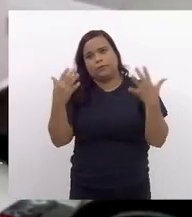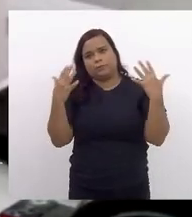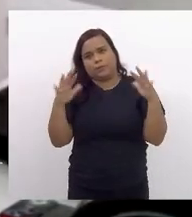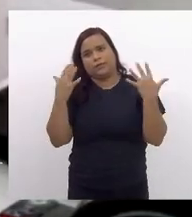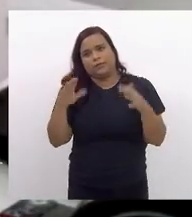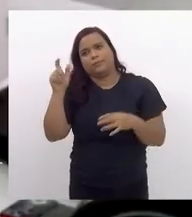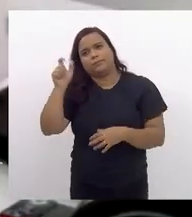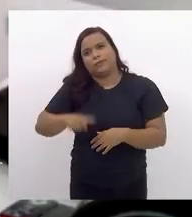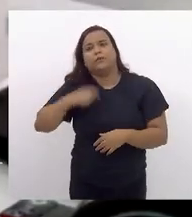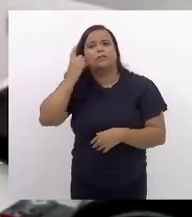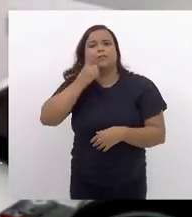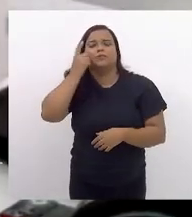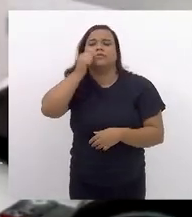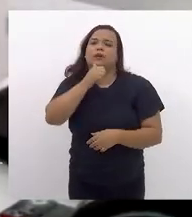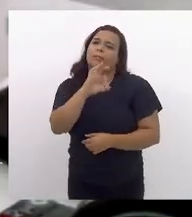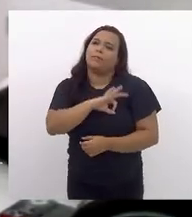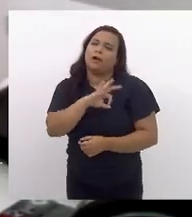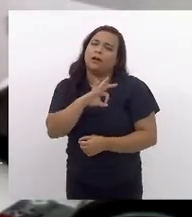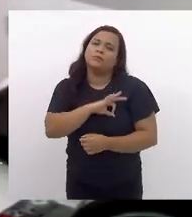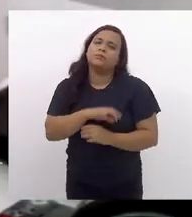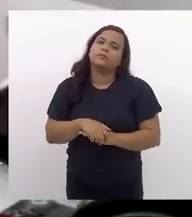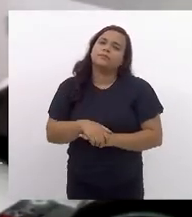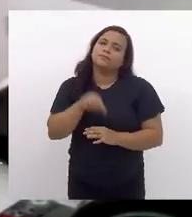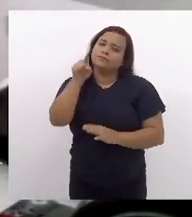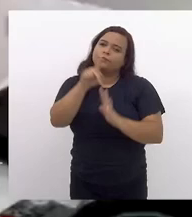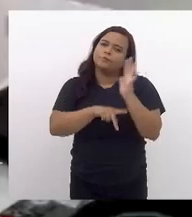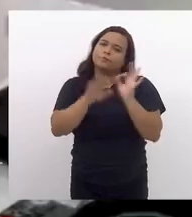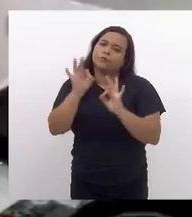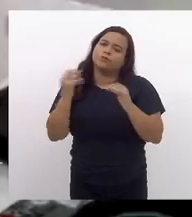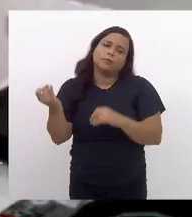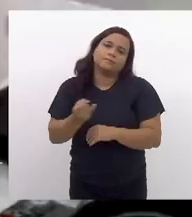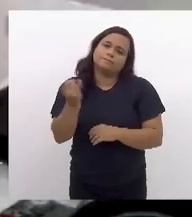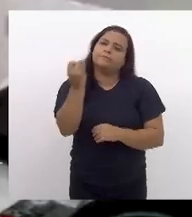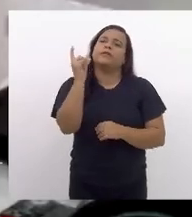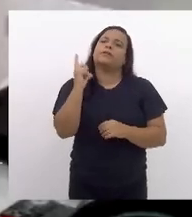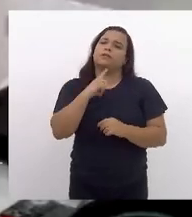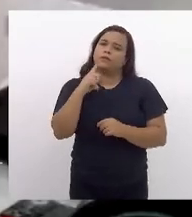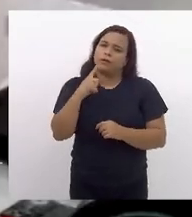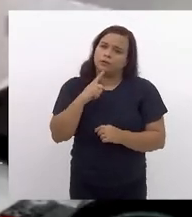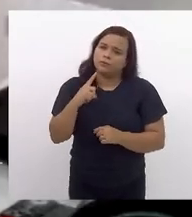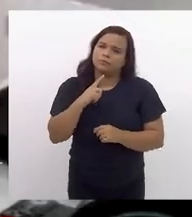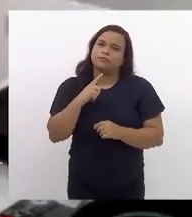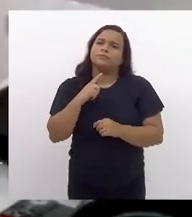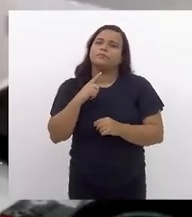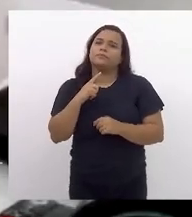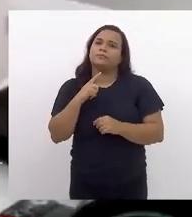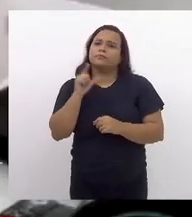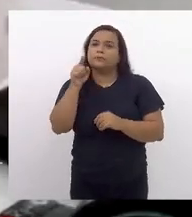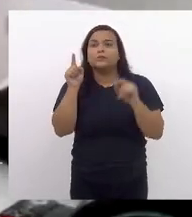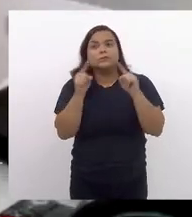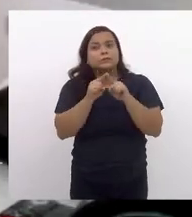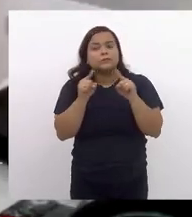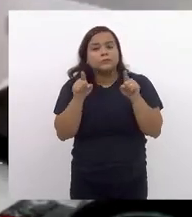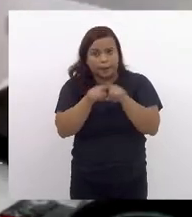deputada Marta Rocha. Esse projeto é fundamental e, inclusive,